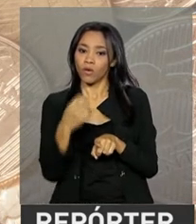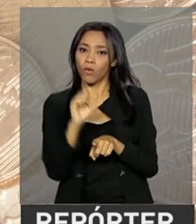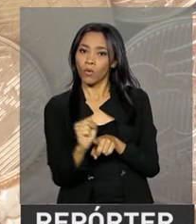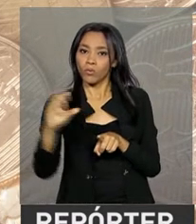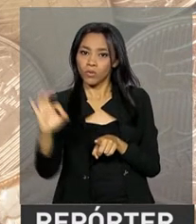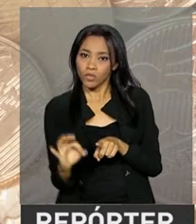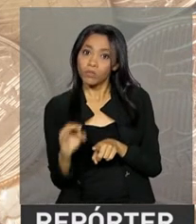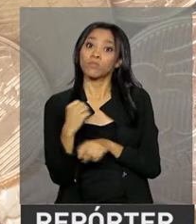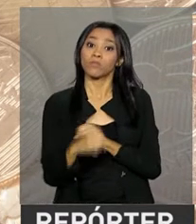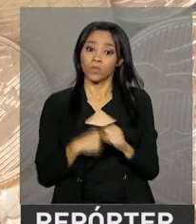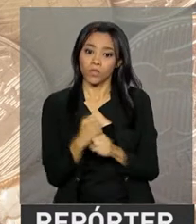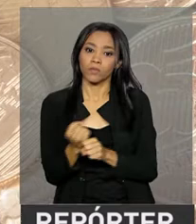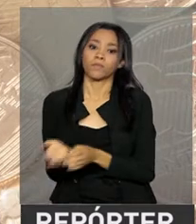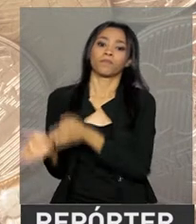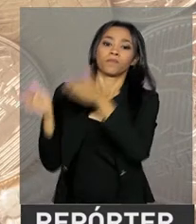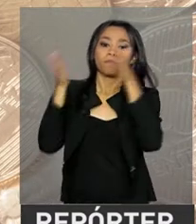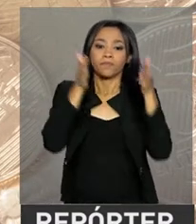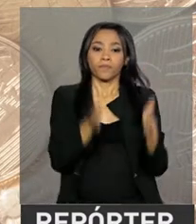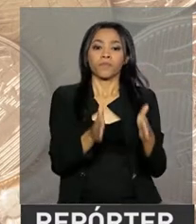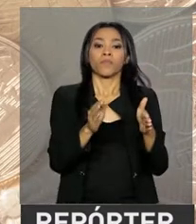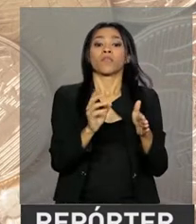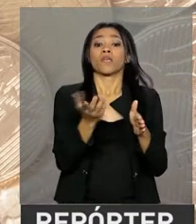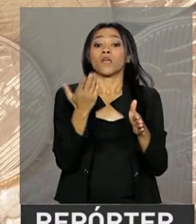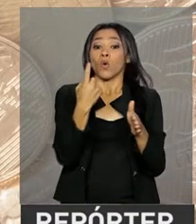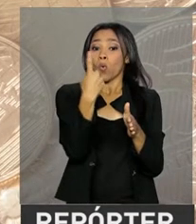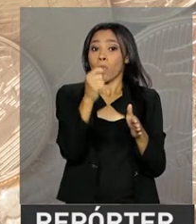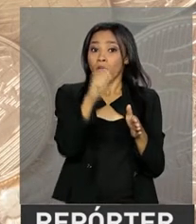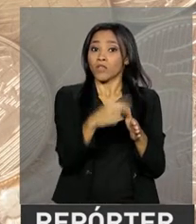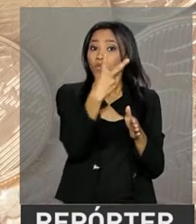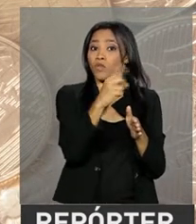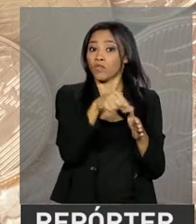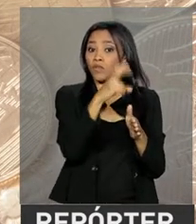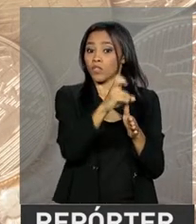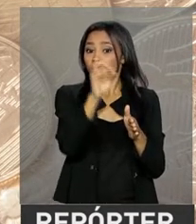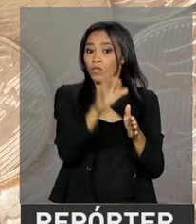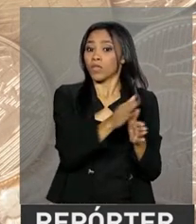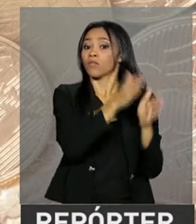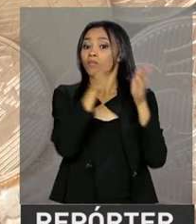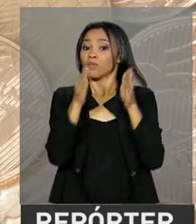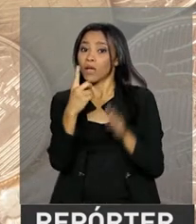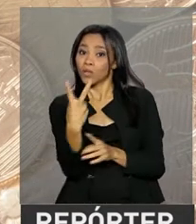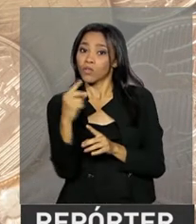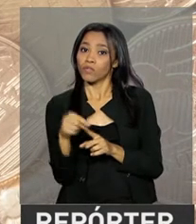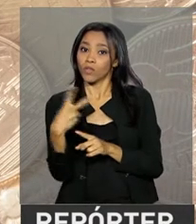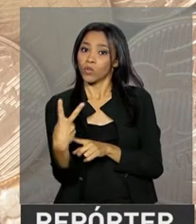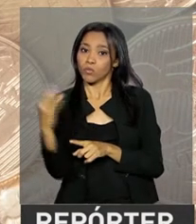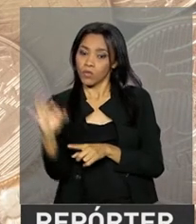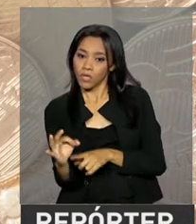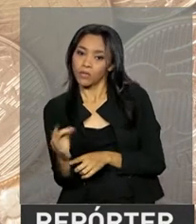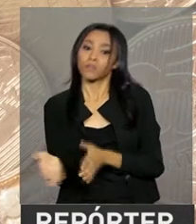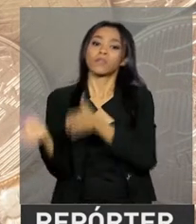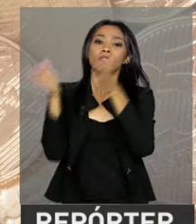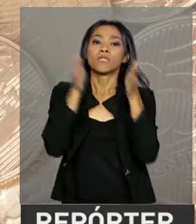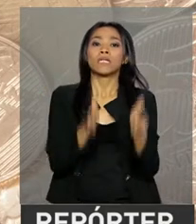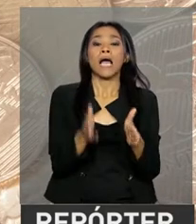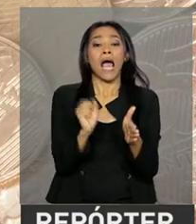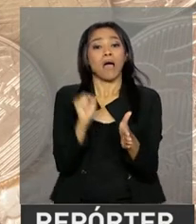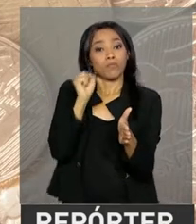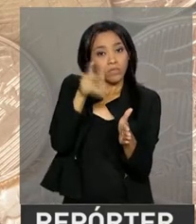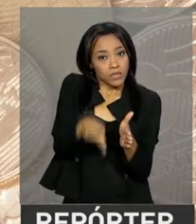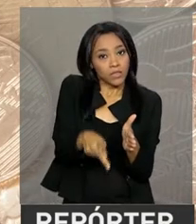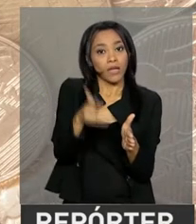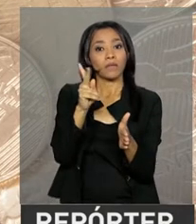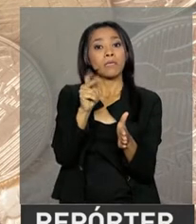29,8% ao ano. Ao mês, passou de 2,5% para 2,2%. Para aposentados e